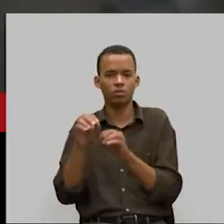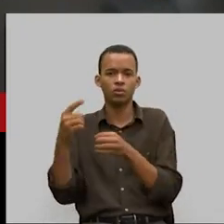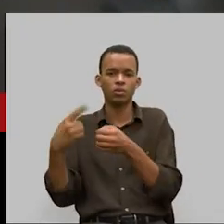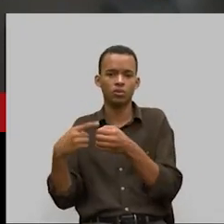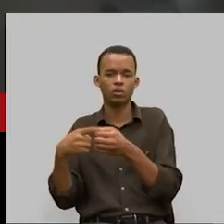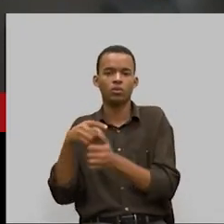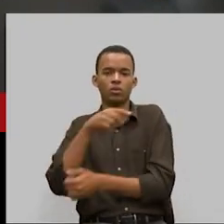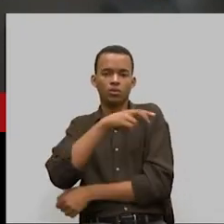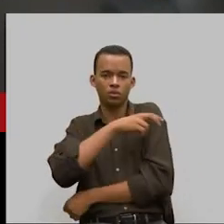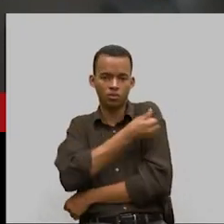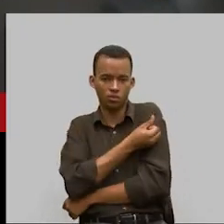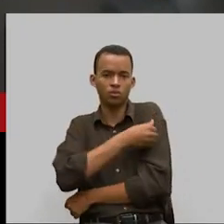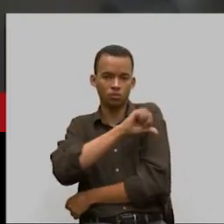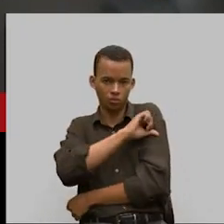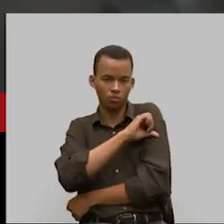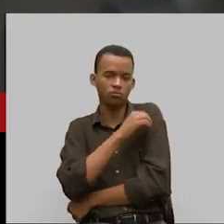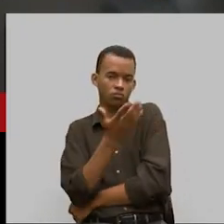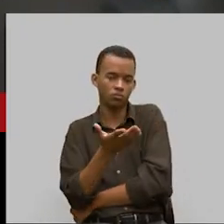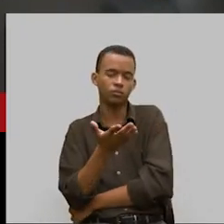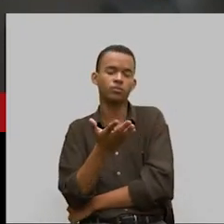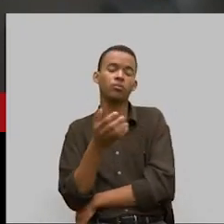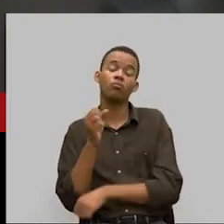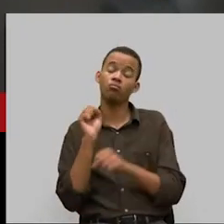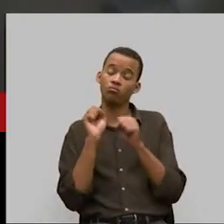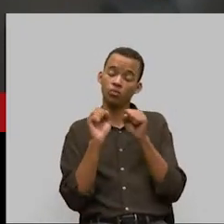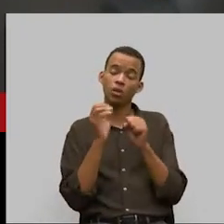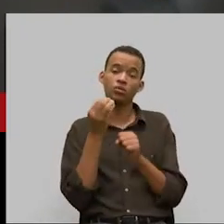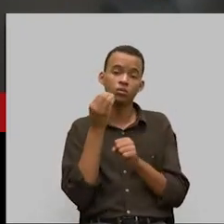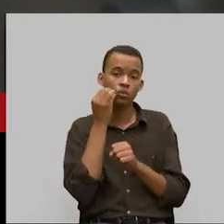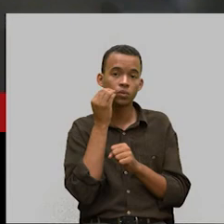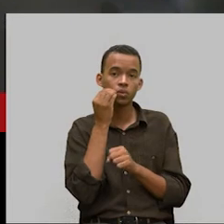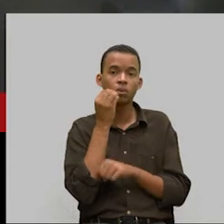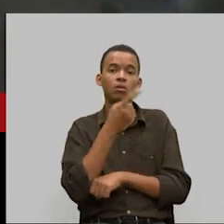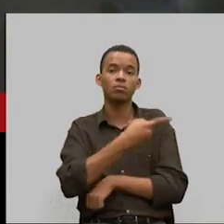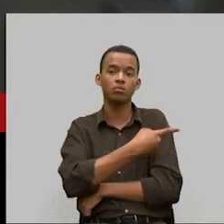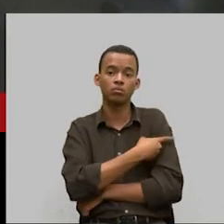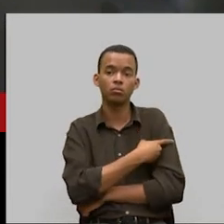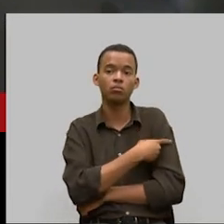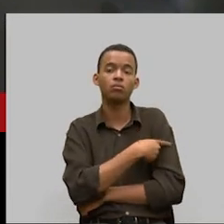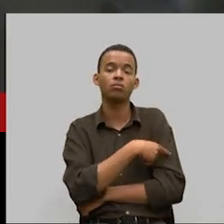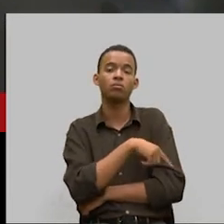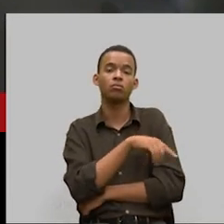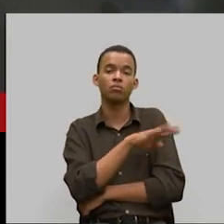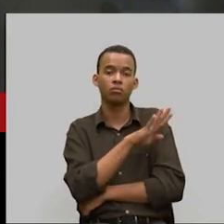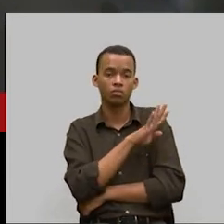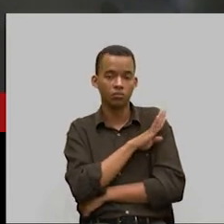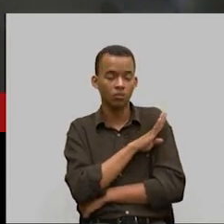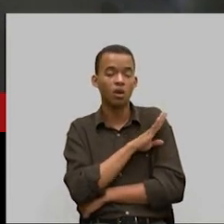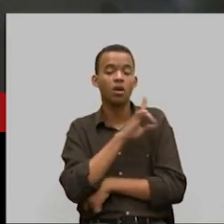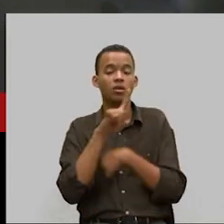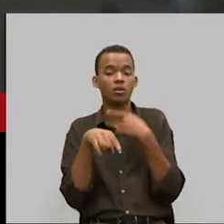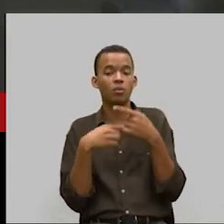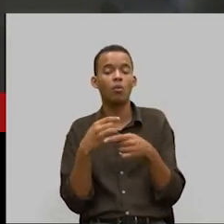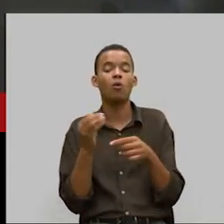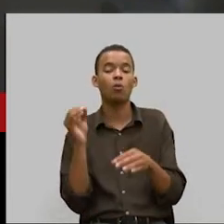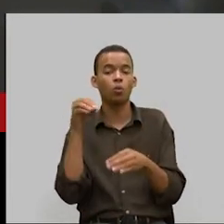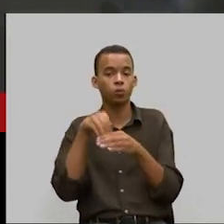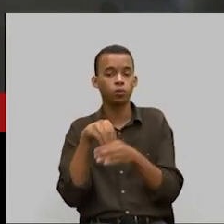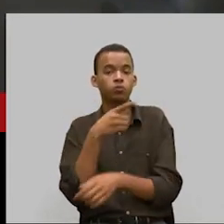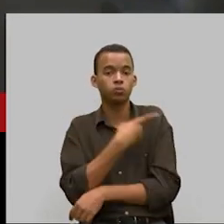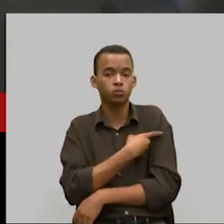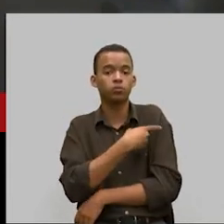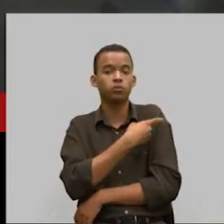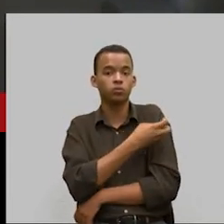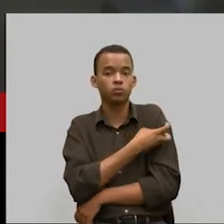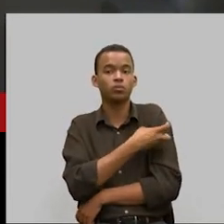fundamental do ela pode ter ser ter ensino fundamental do ela pode ser uma série